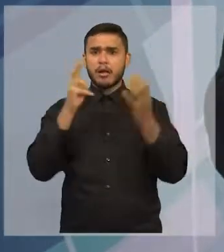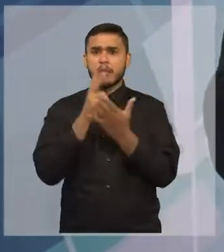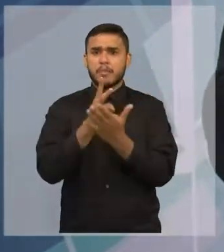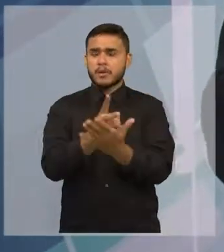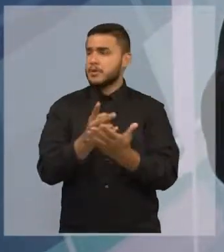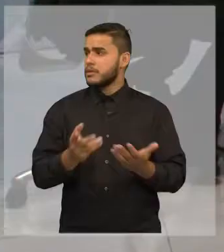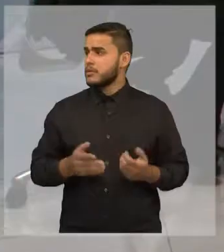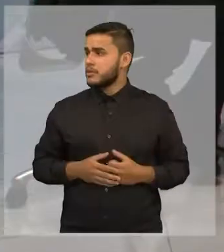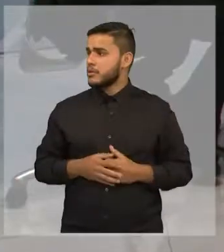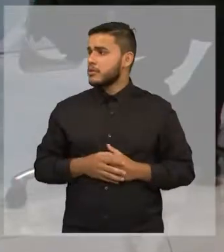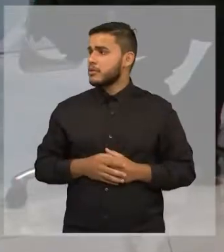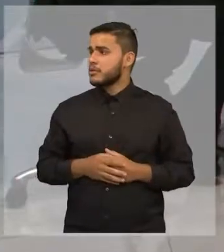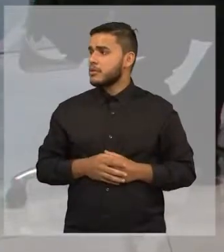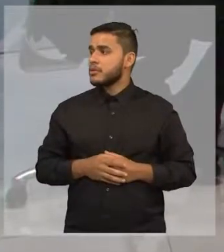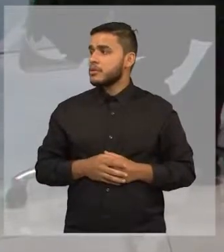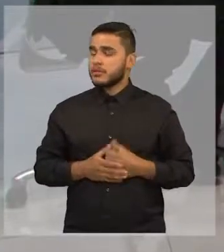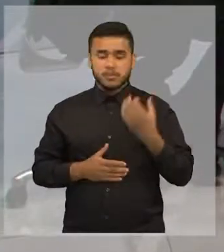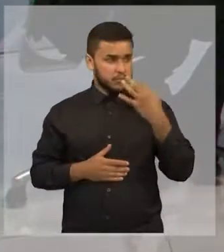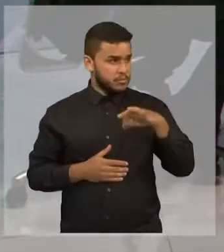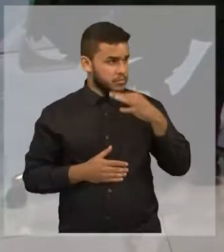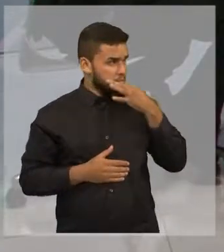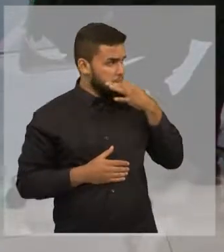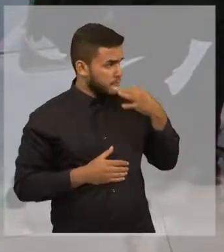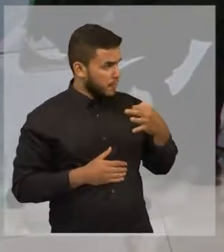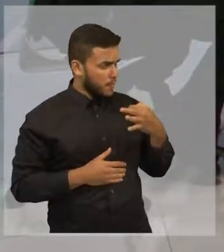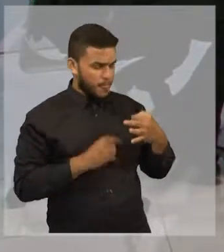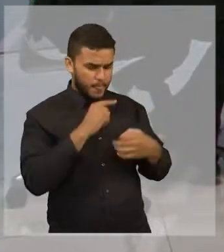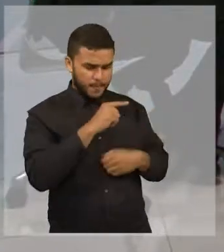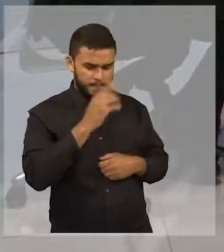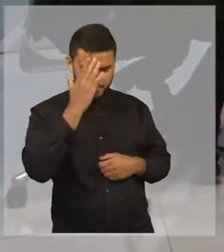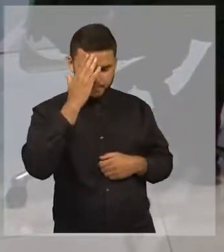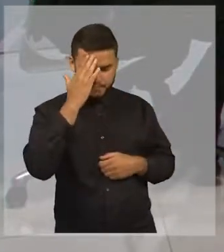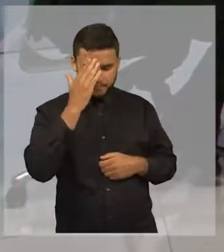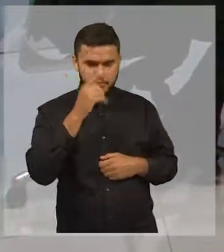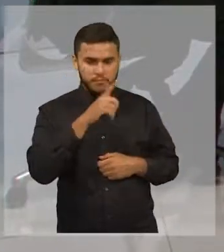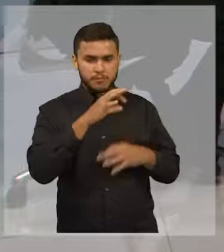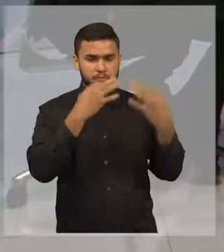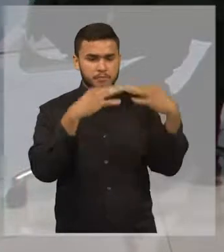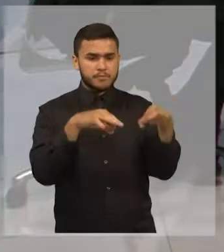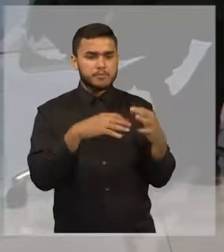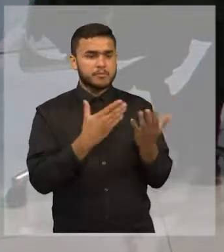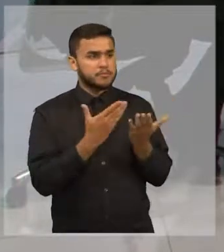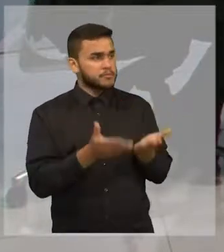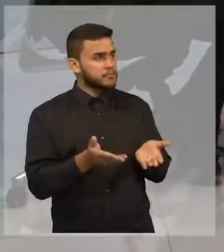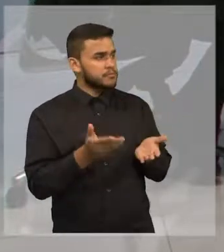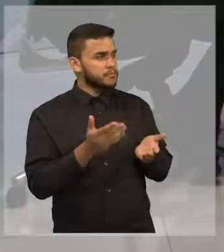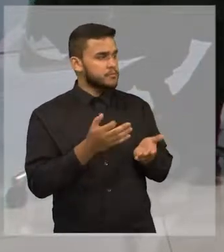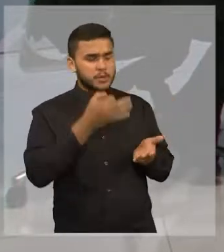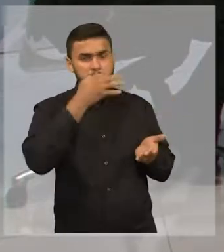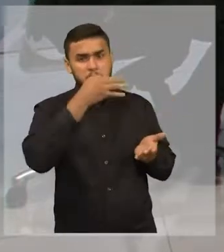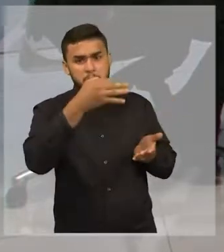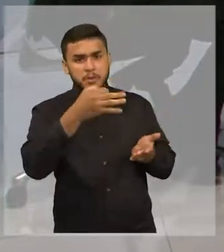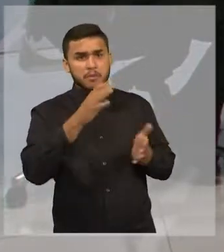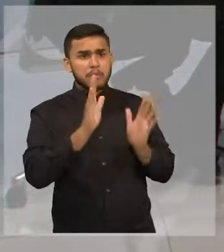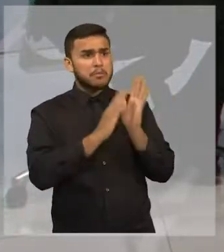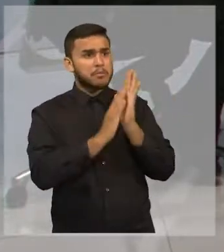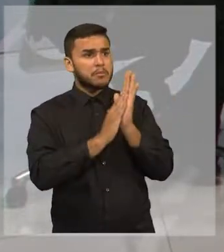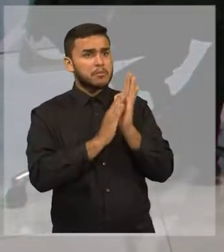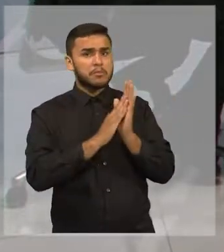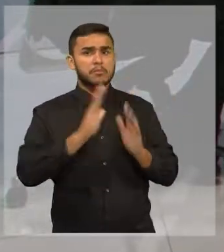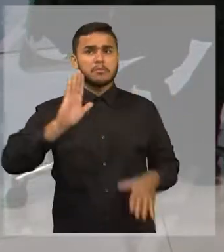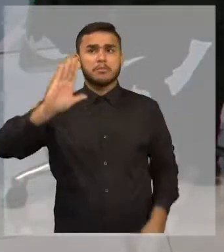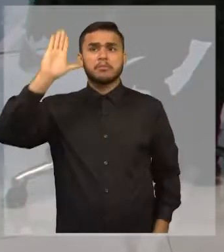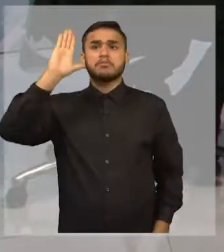Professor Moreira, mas aí você está tentando fazer uma crítica, uma censura e está elogiando. Sim. O certo seria você praticar o que